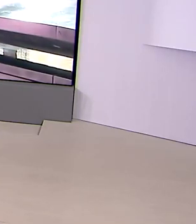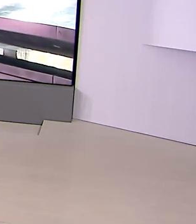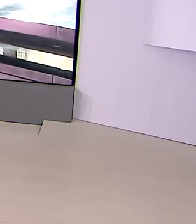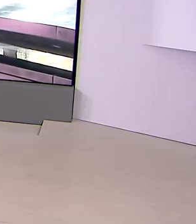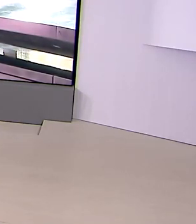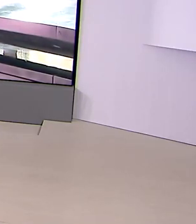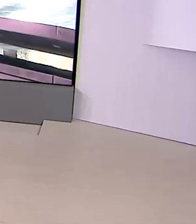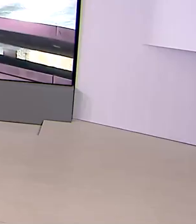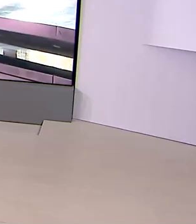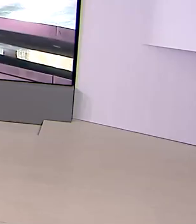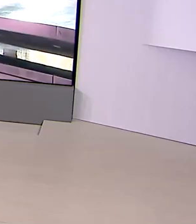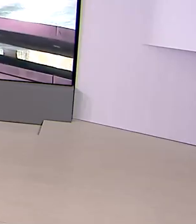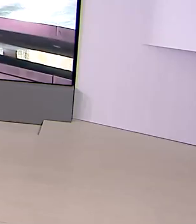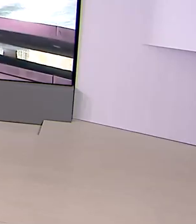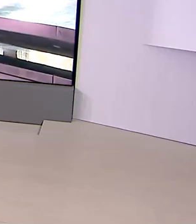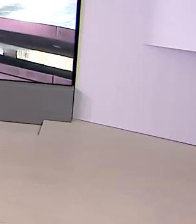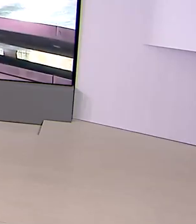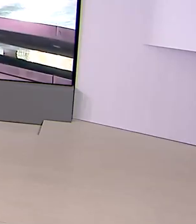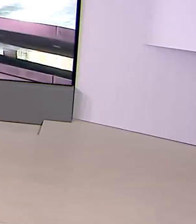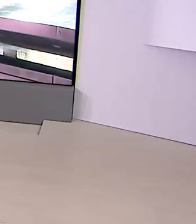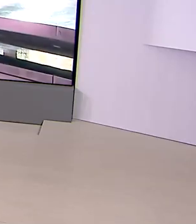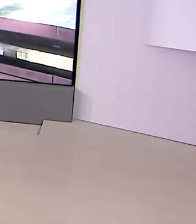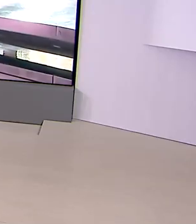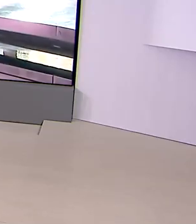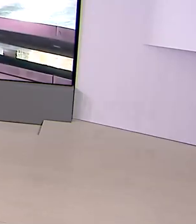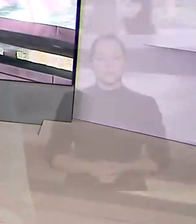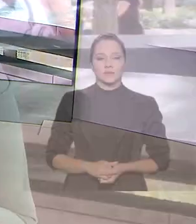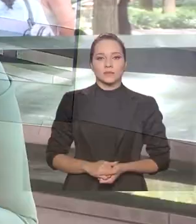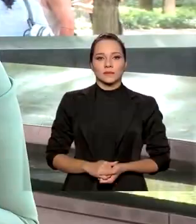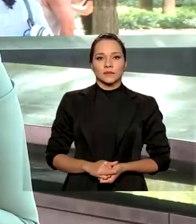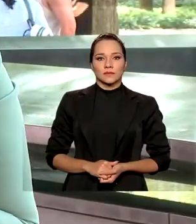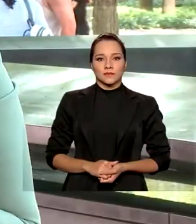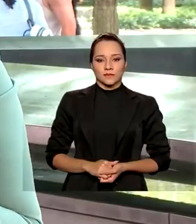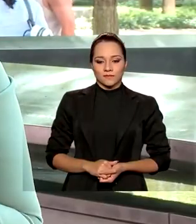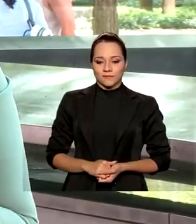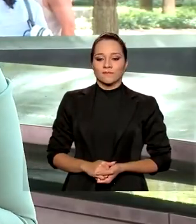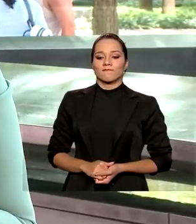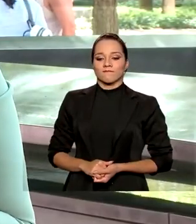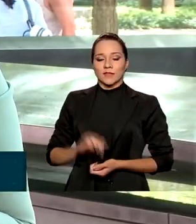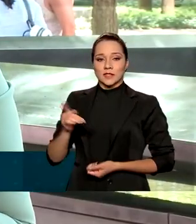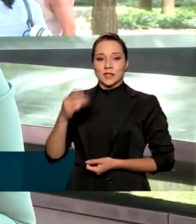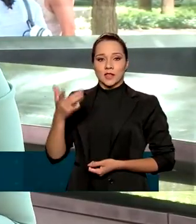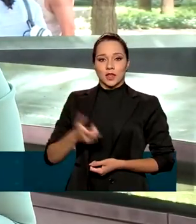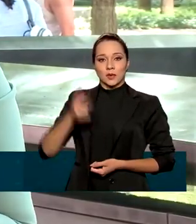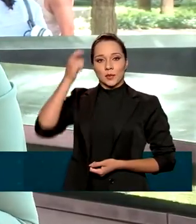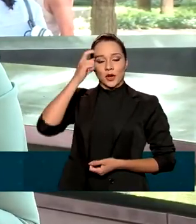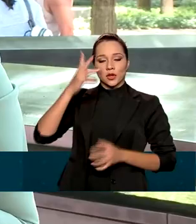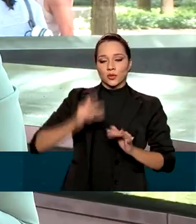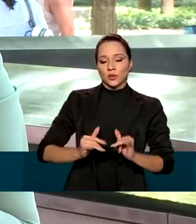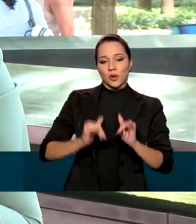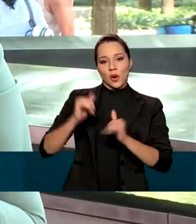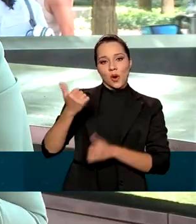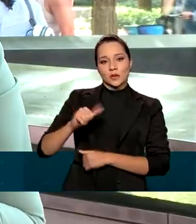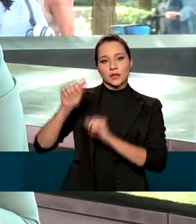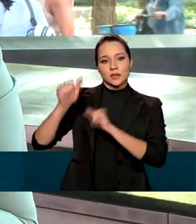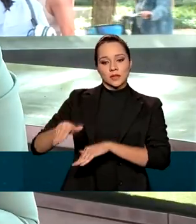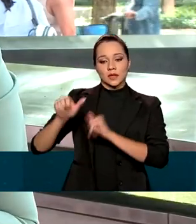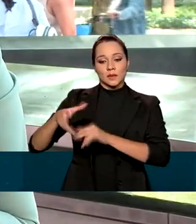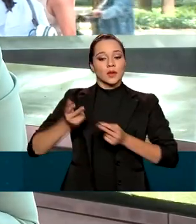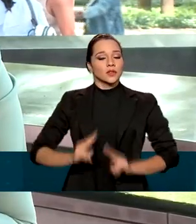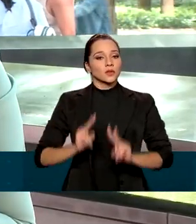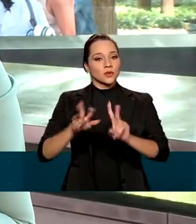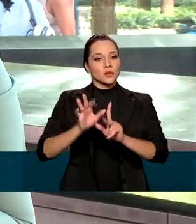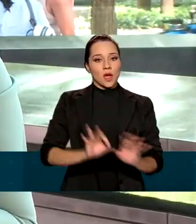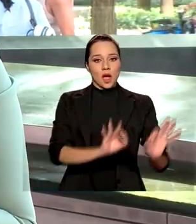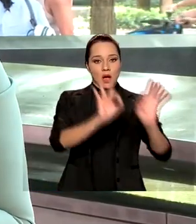olá olá Roberta boa tarde uma boa tarde a todos isso mesmo a gente tá aqui no memorial do onze de setembro continuamos